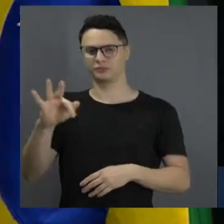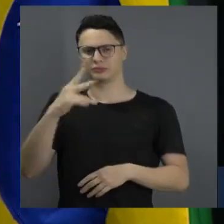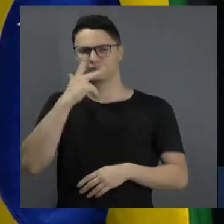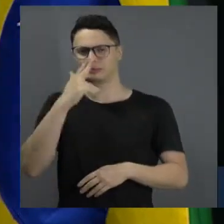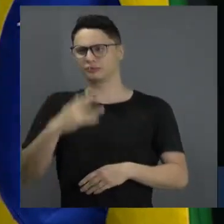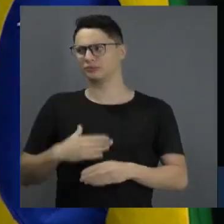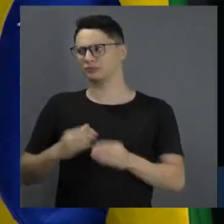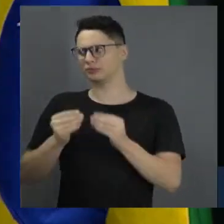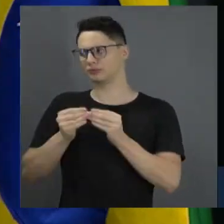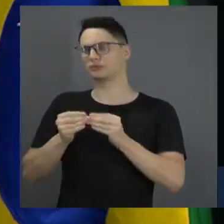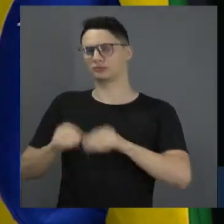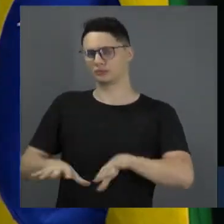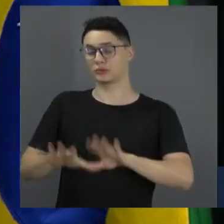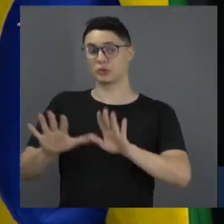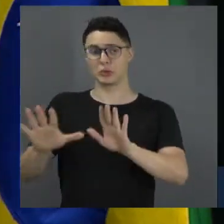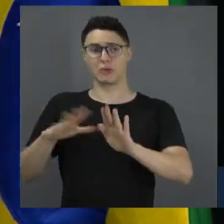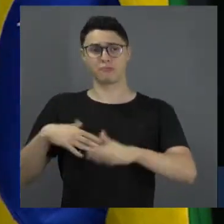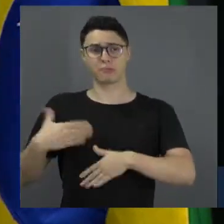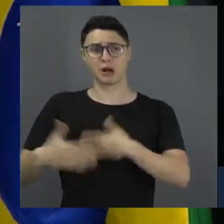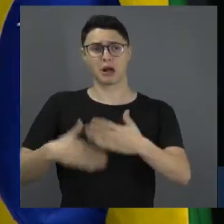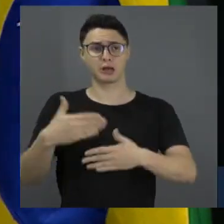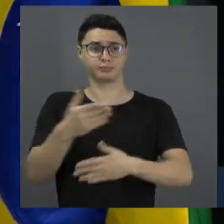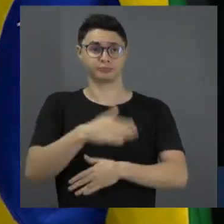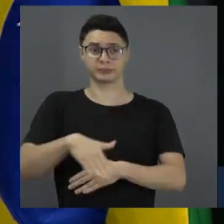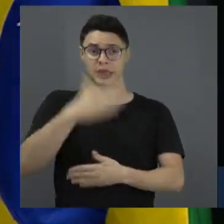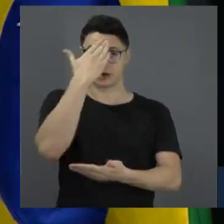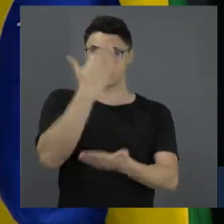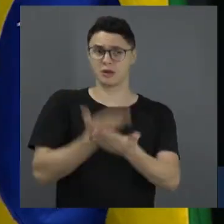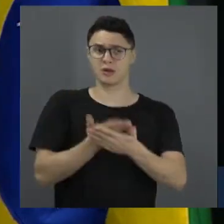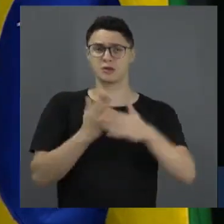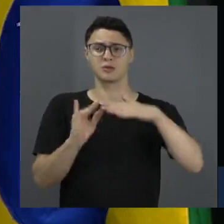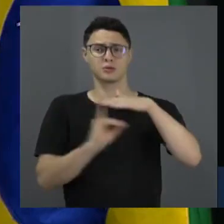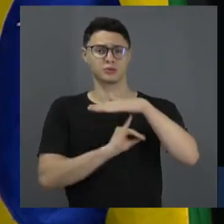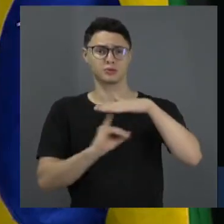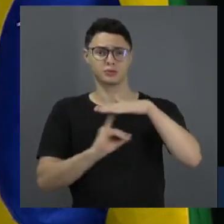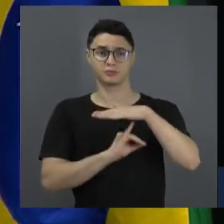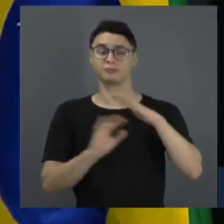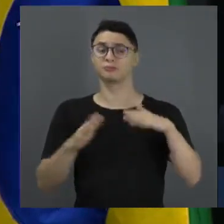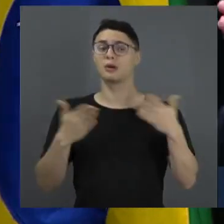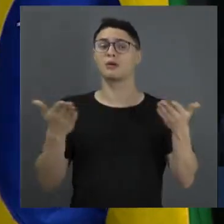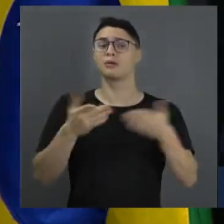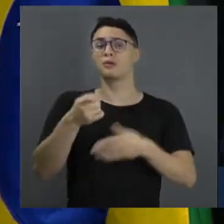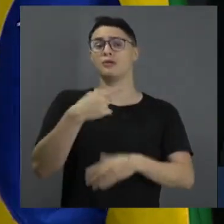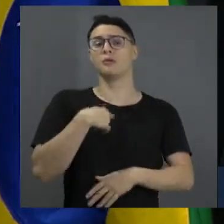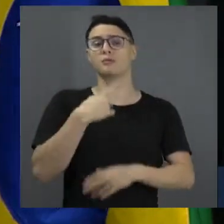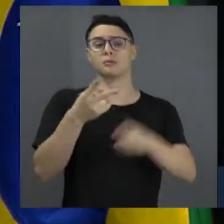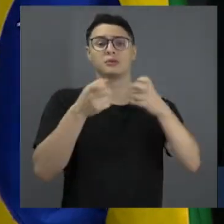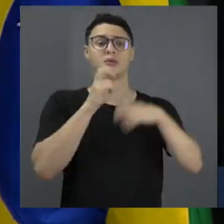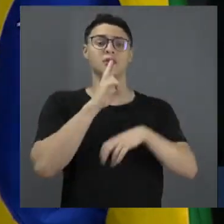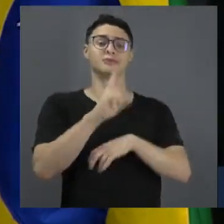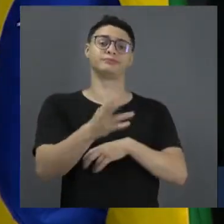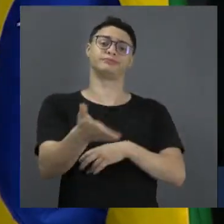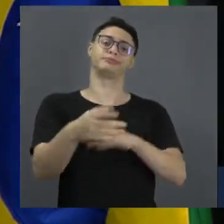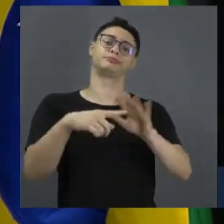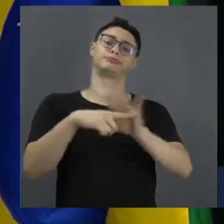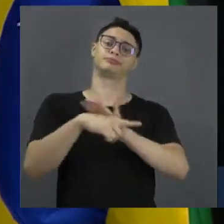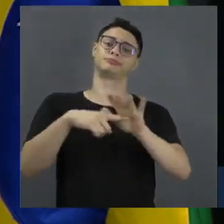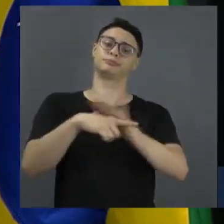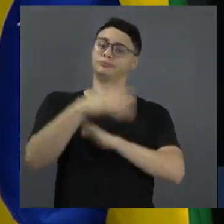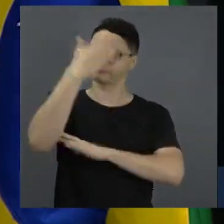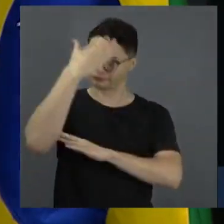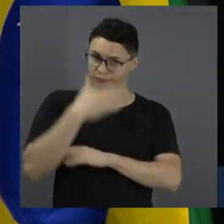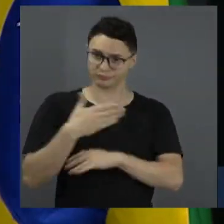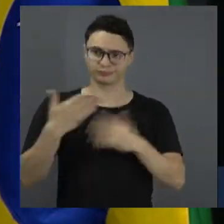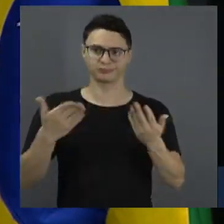desmoronando aceleradamente a credibilidade da instituição. Está aí os resultados das pesquisas que o digam, cada